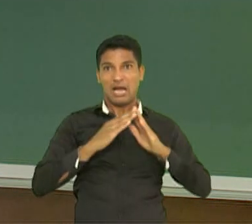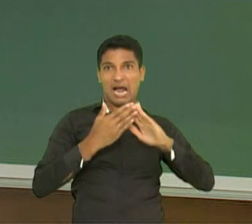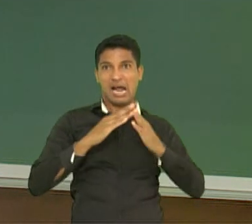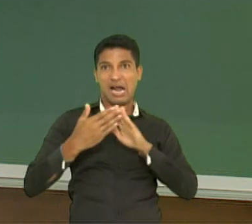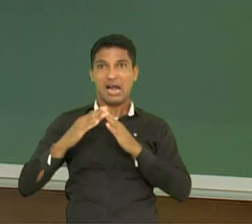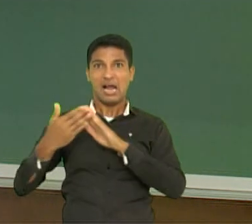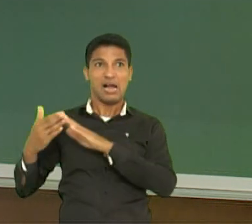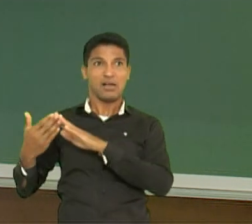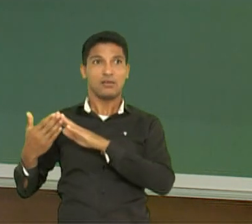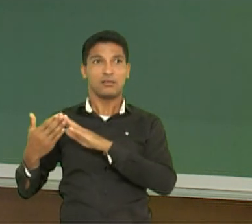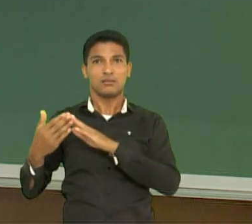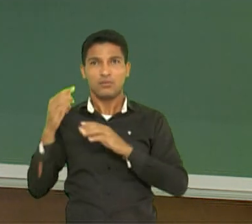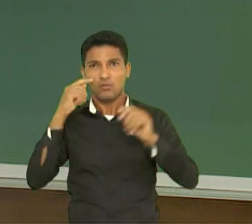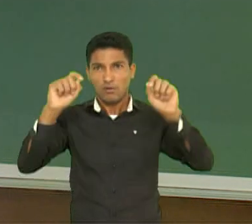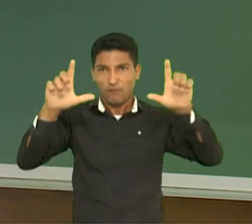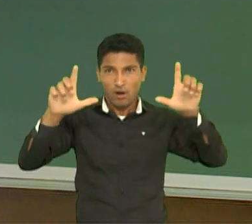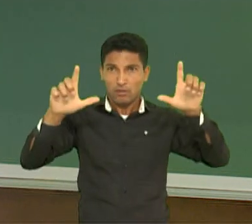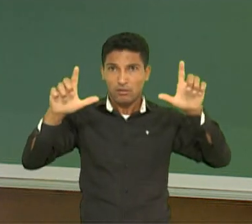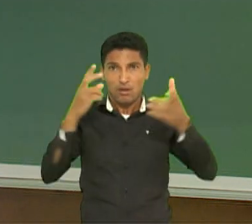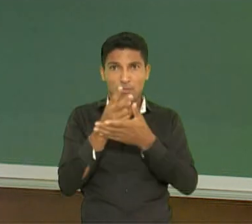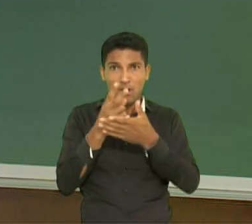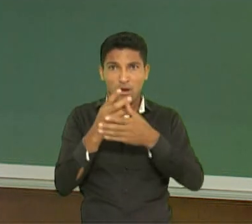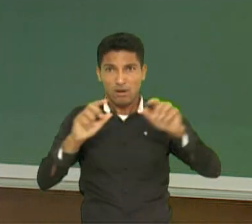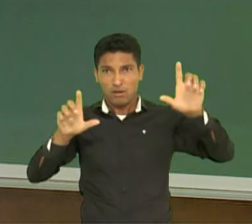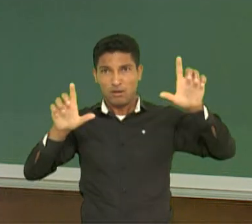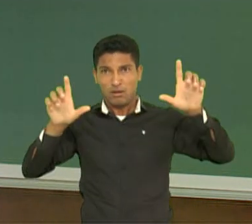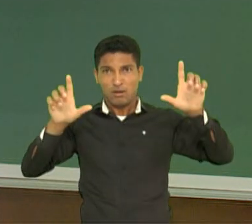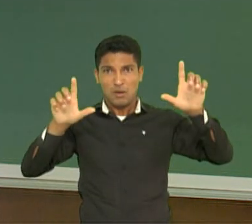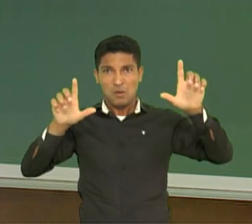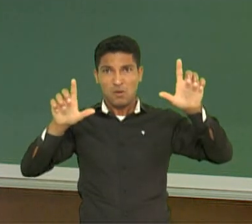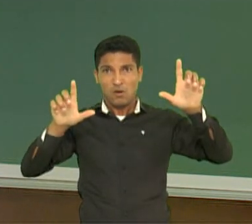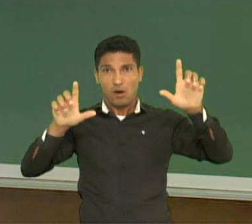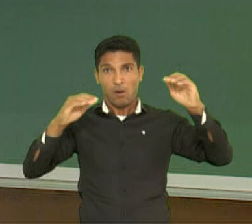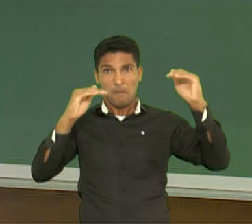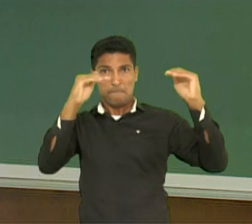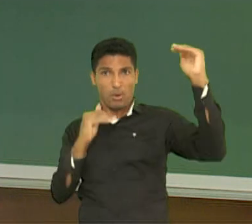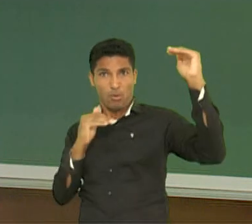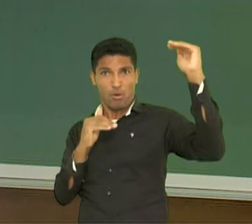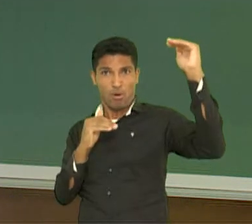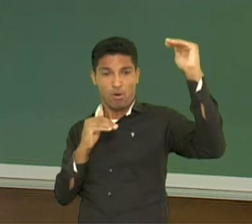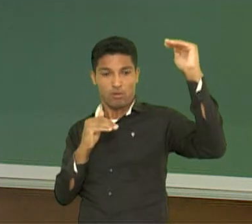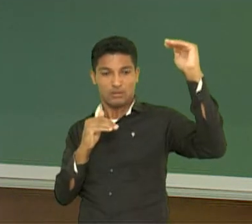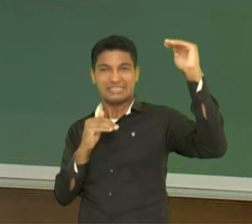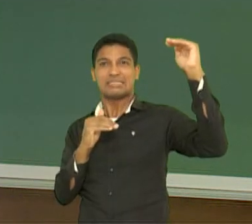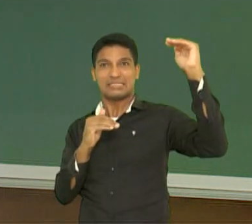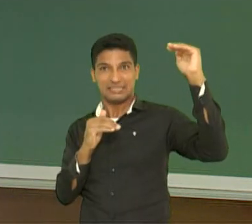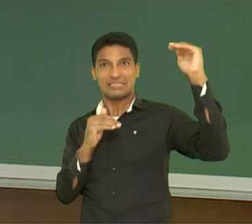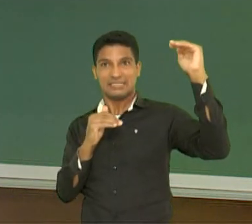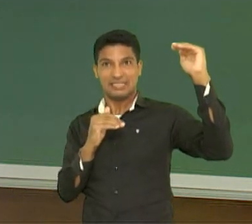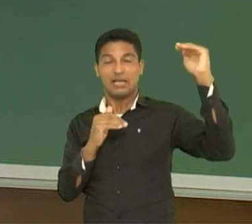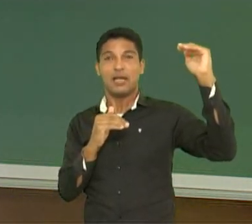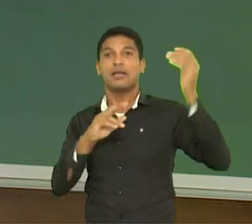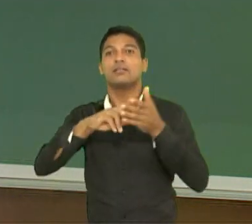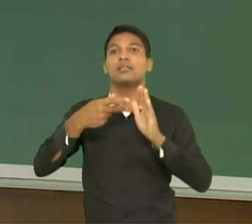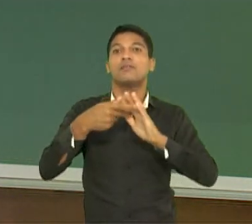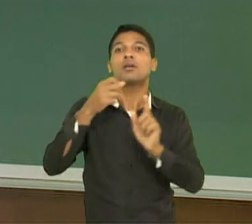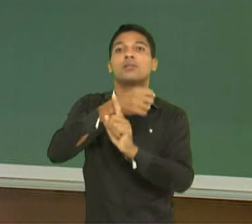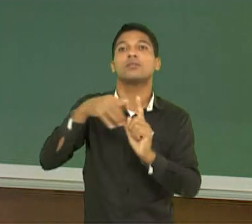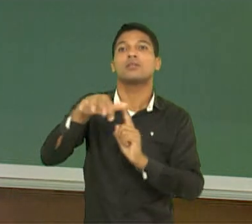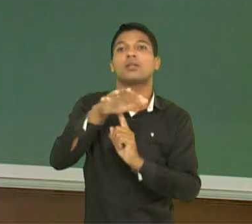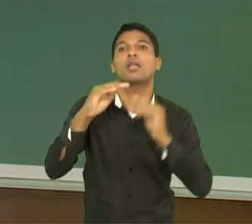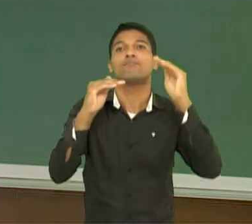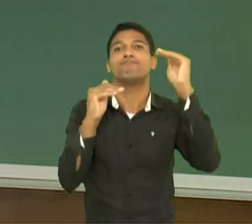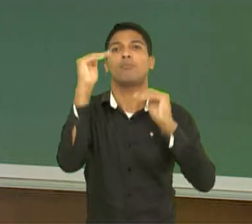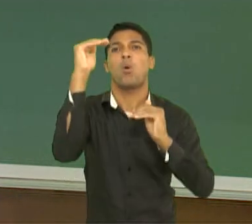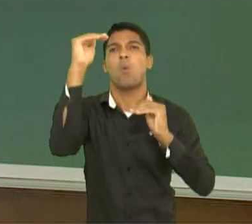percebe, numa mesma foto, esse choque, esse impacto da desigualdade social aparecendo. Esse é um